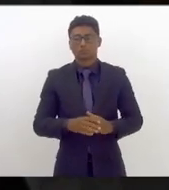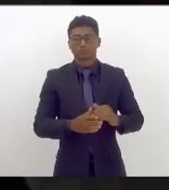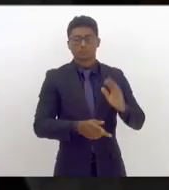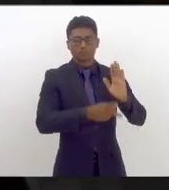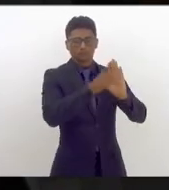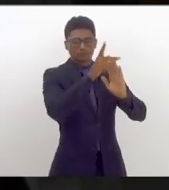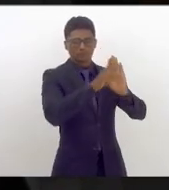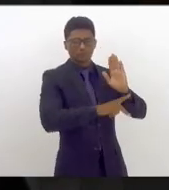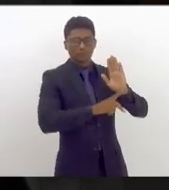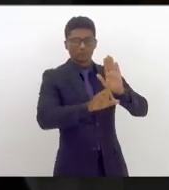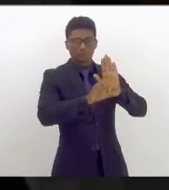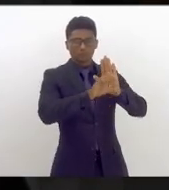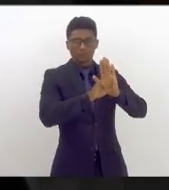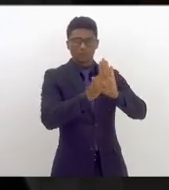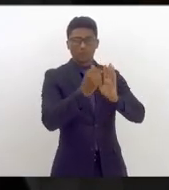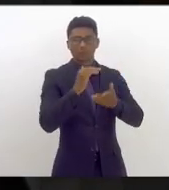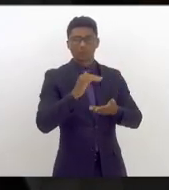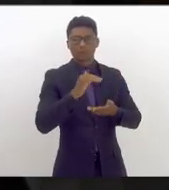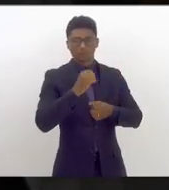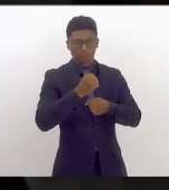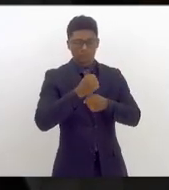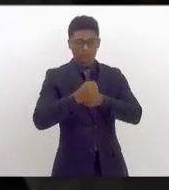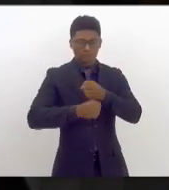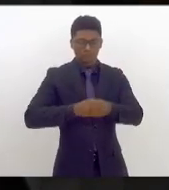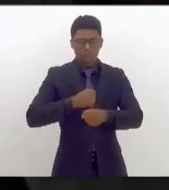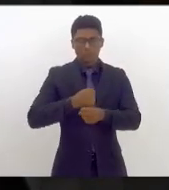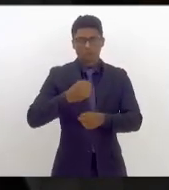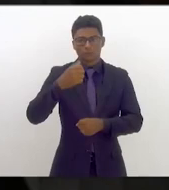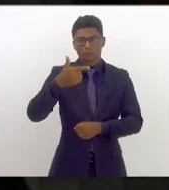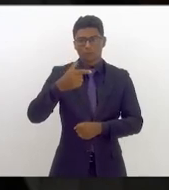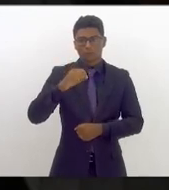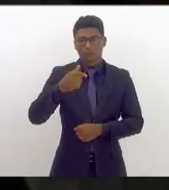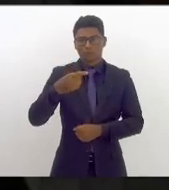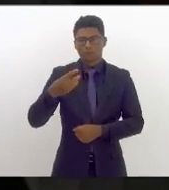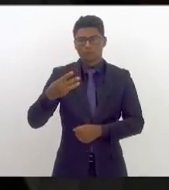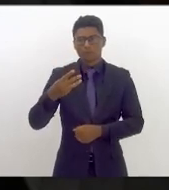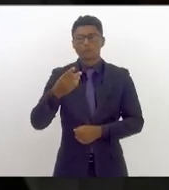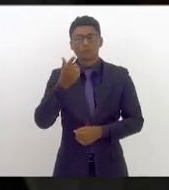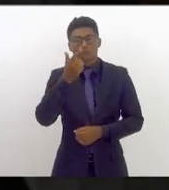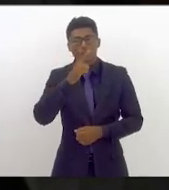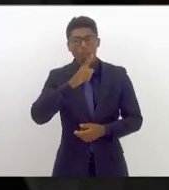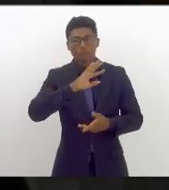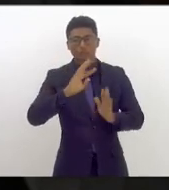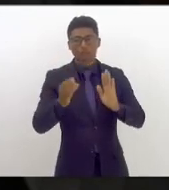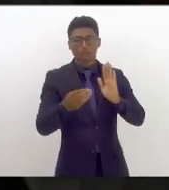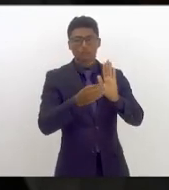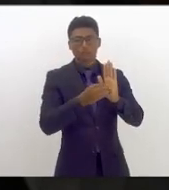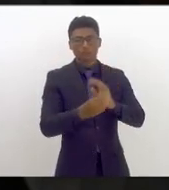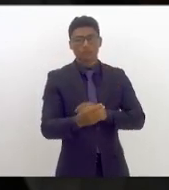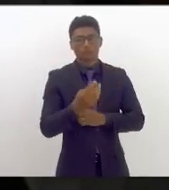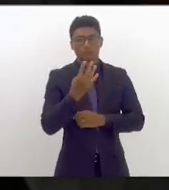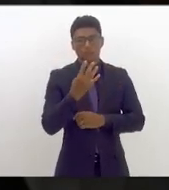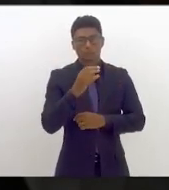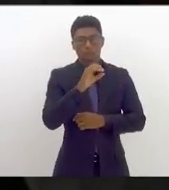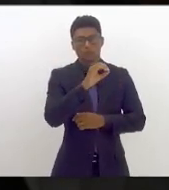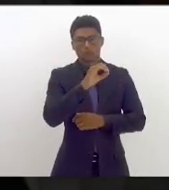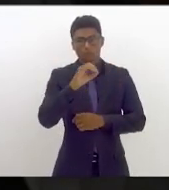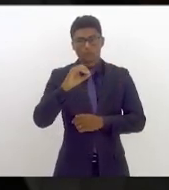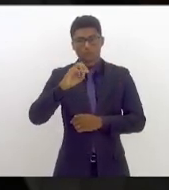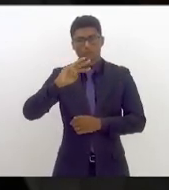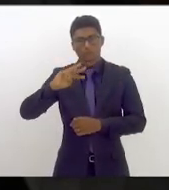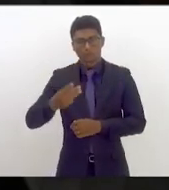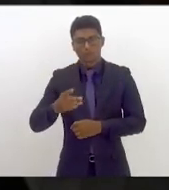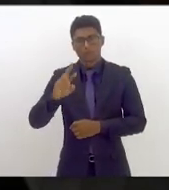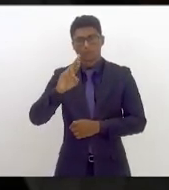Lei Orçamentária Anual de 2023, foi possível colocar um acréscimo de 400 milhões de reais no orçamento